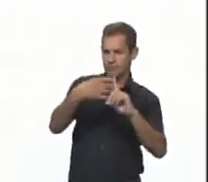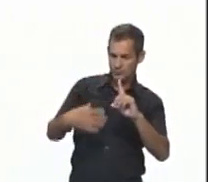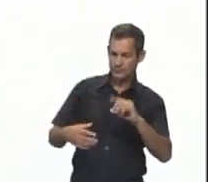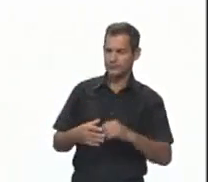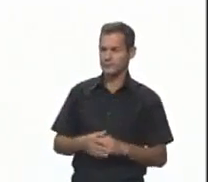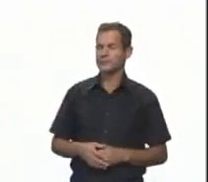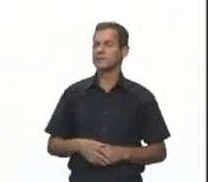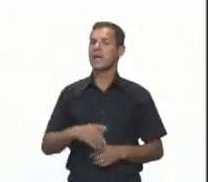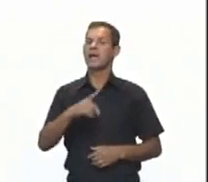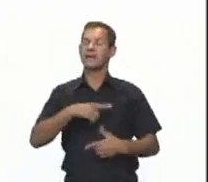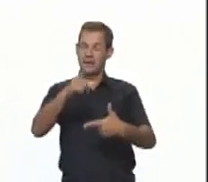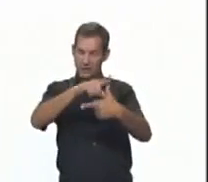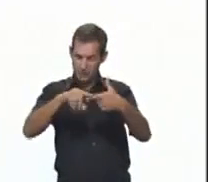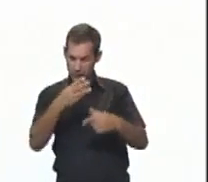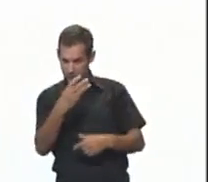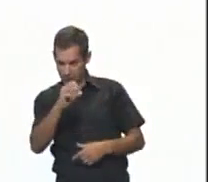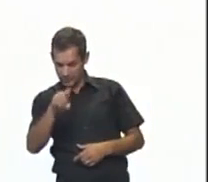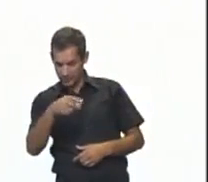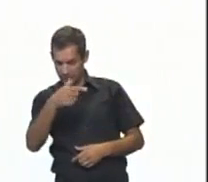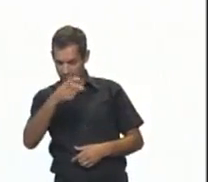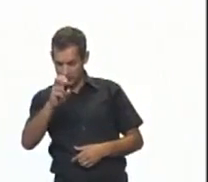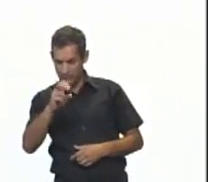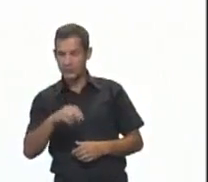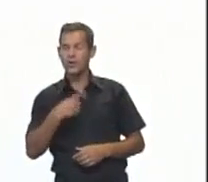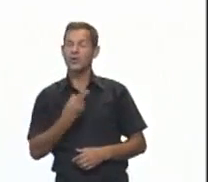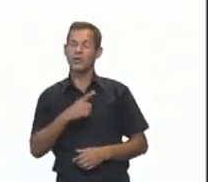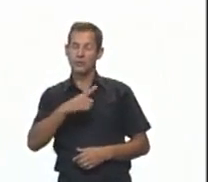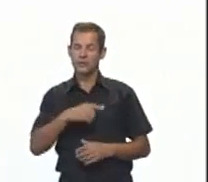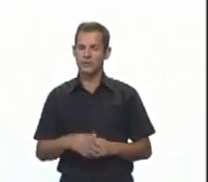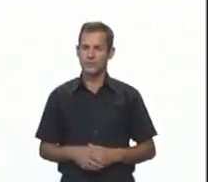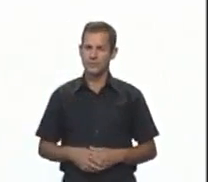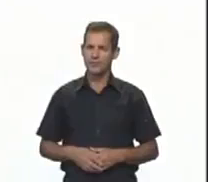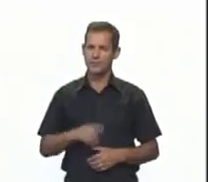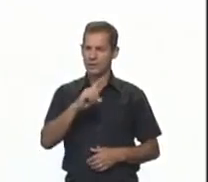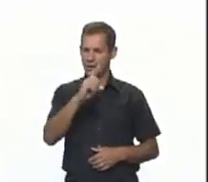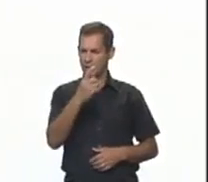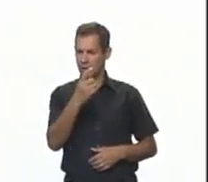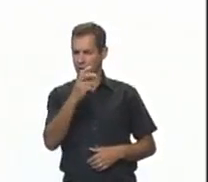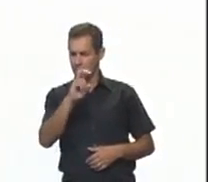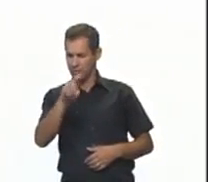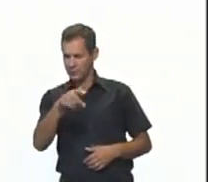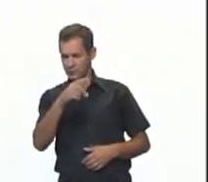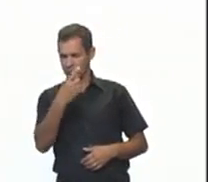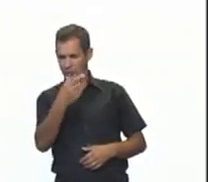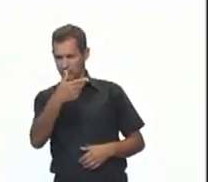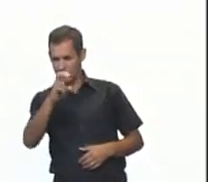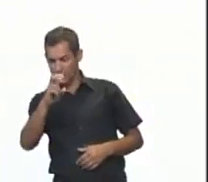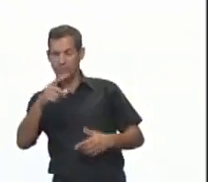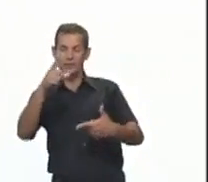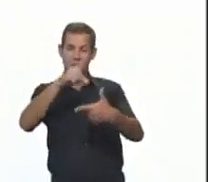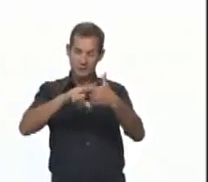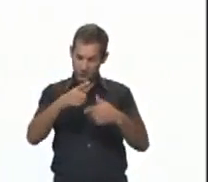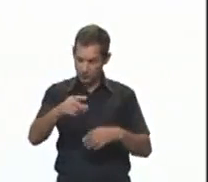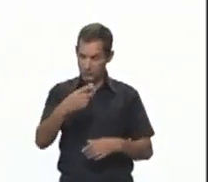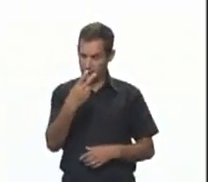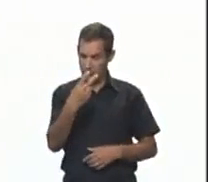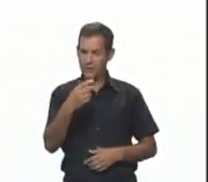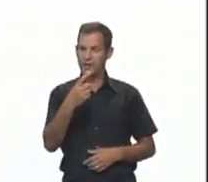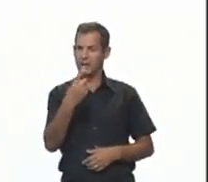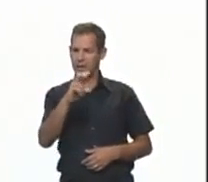né? Então a gente vai dividir 30,25, a gente obtém 15,125 e dividindo de novo por